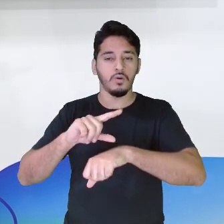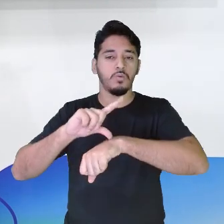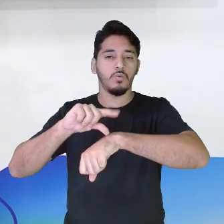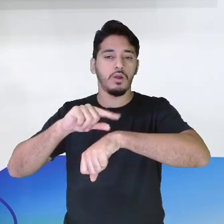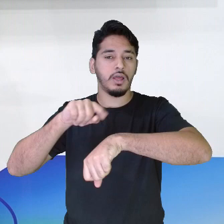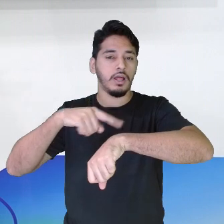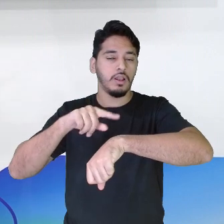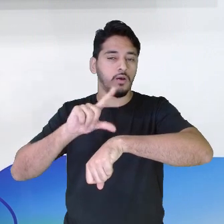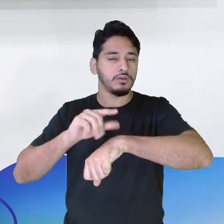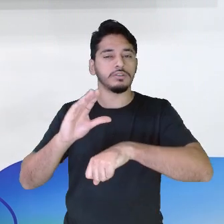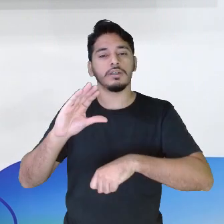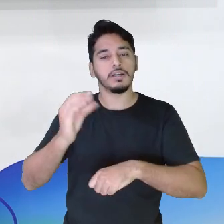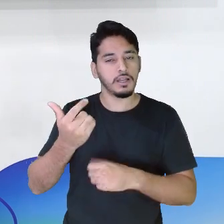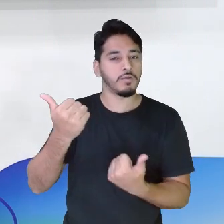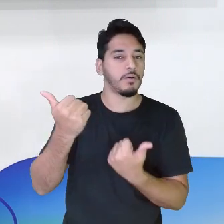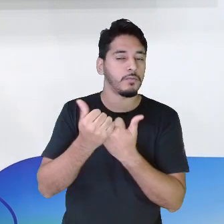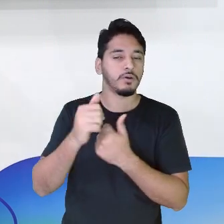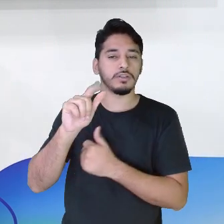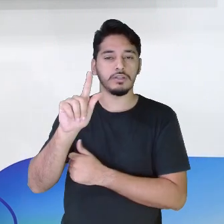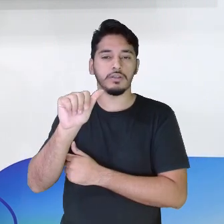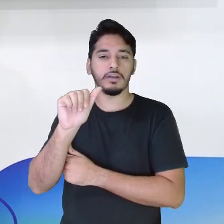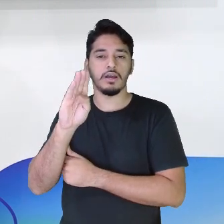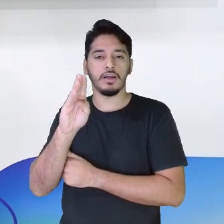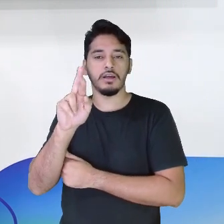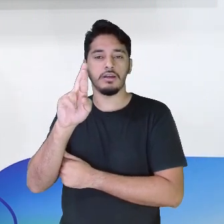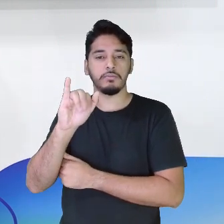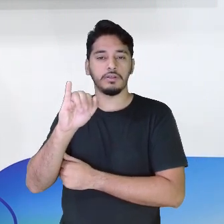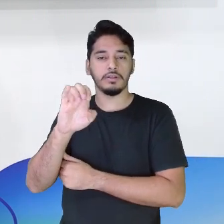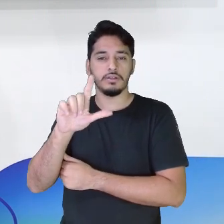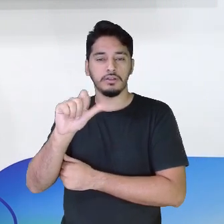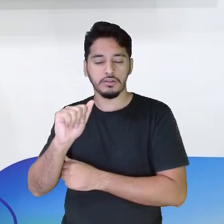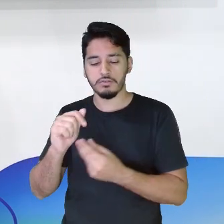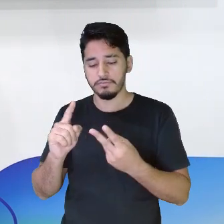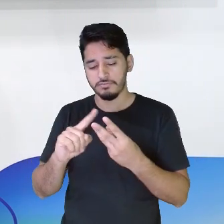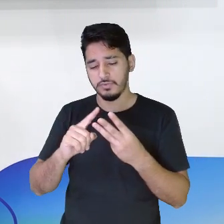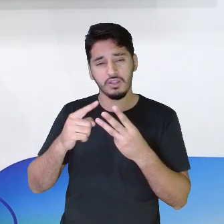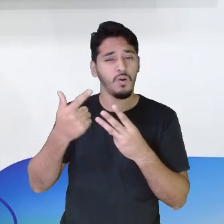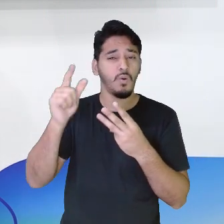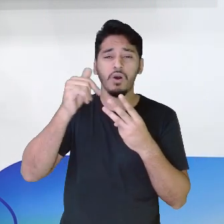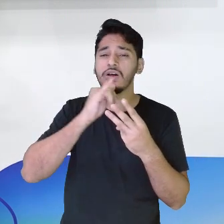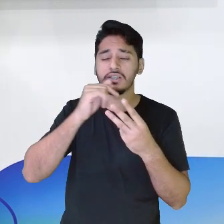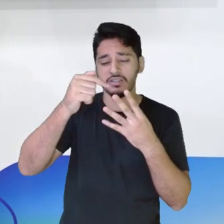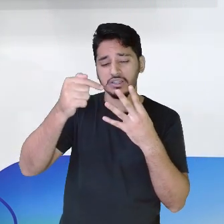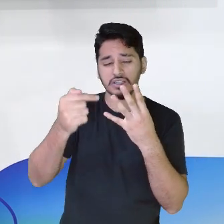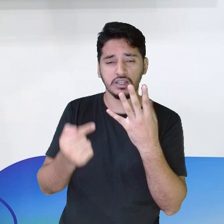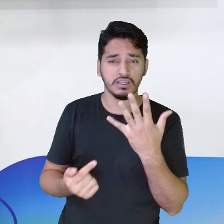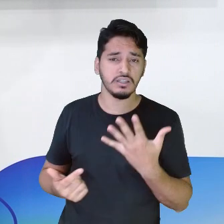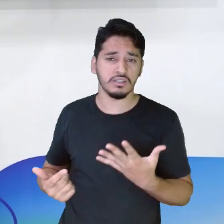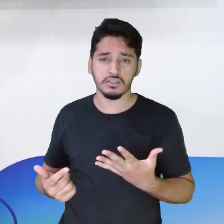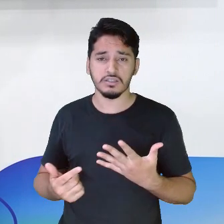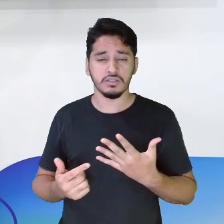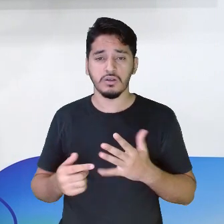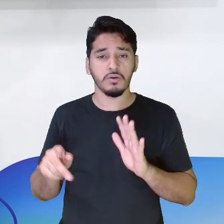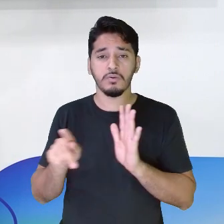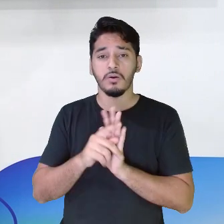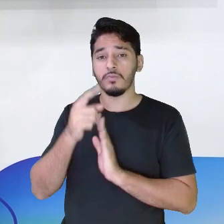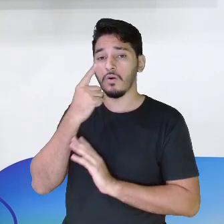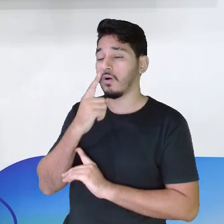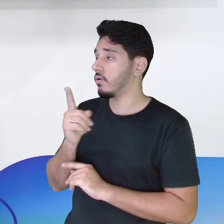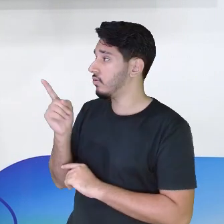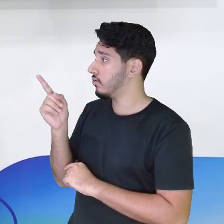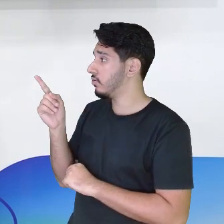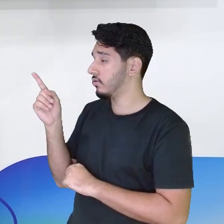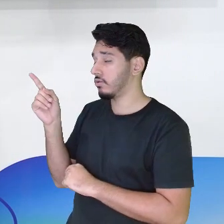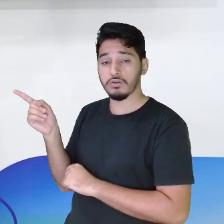claro, com o apoio de Gabriela, e eu poderia encontrar vários outros exemplos. O próprio posicionamento do meu